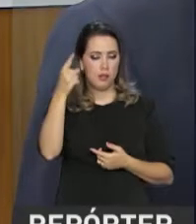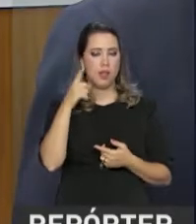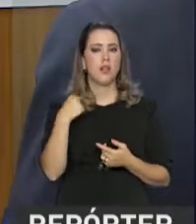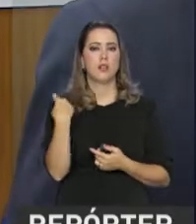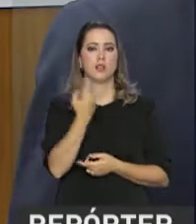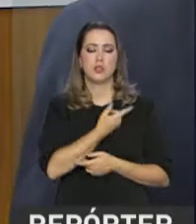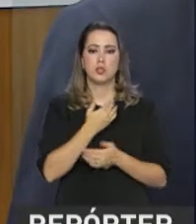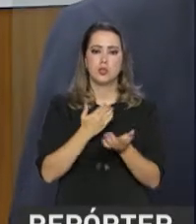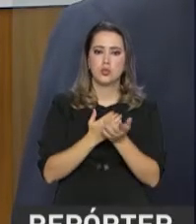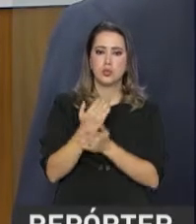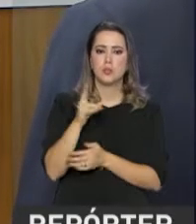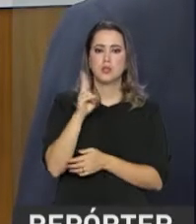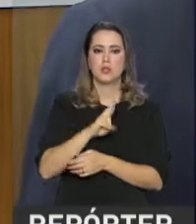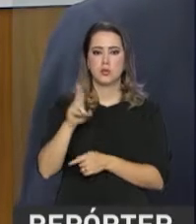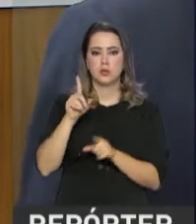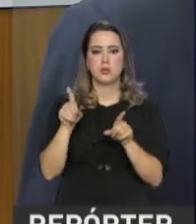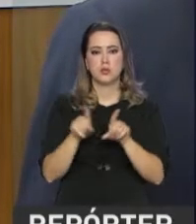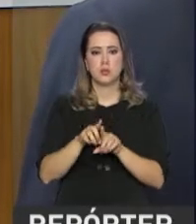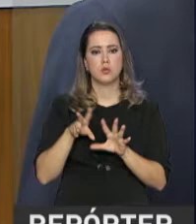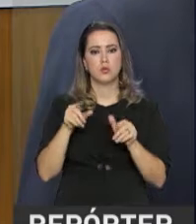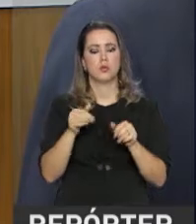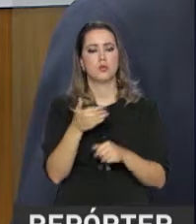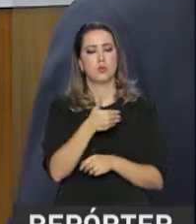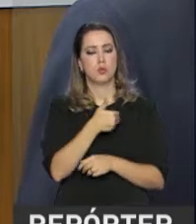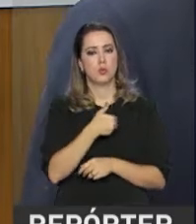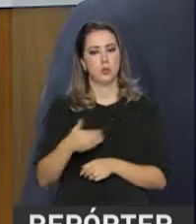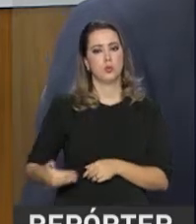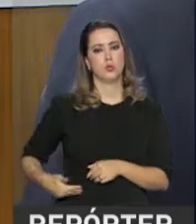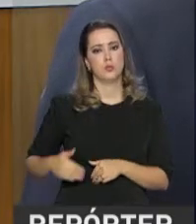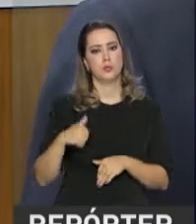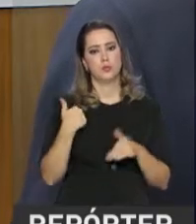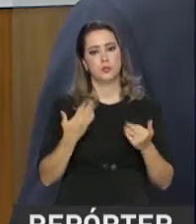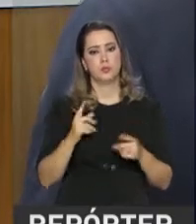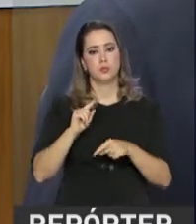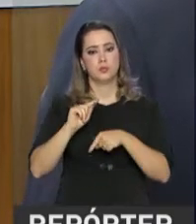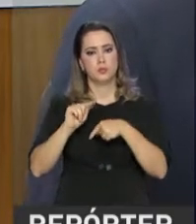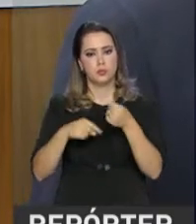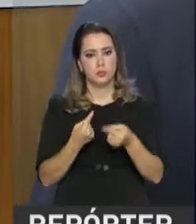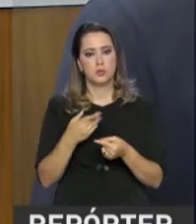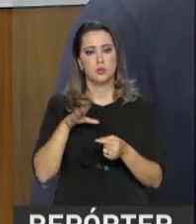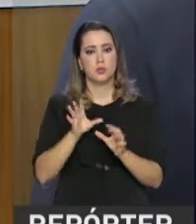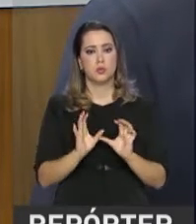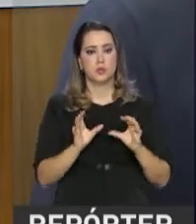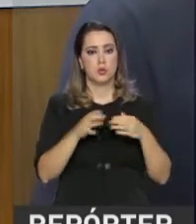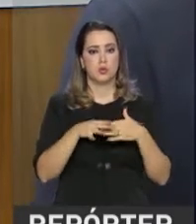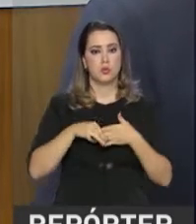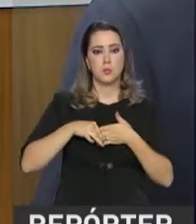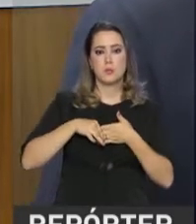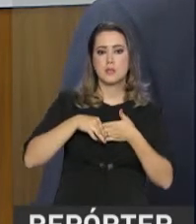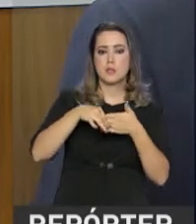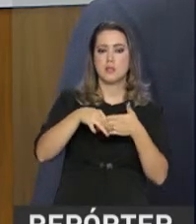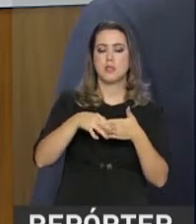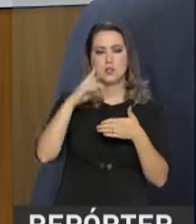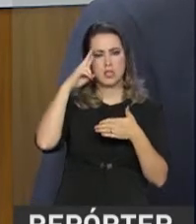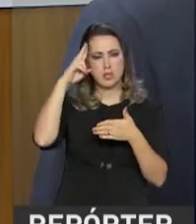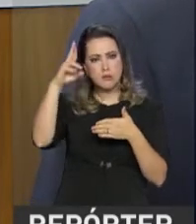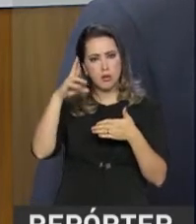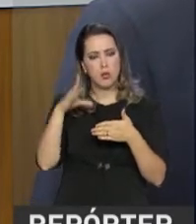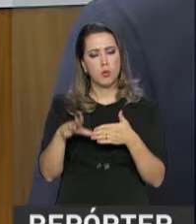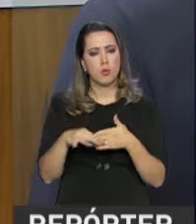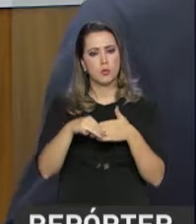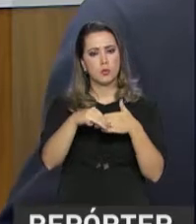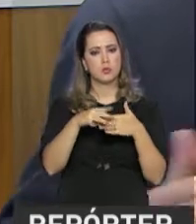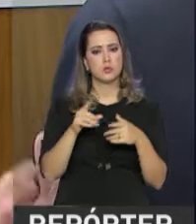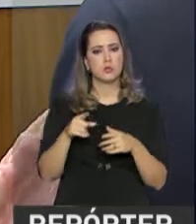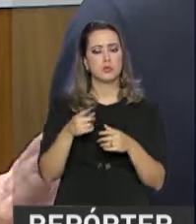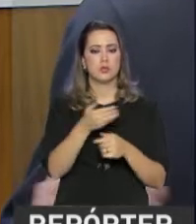a gente começa a aplicar isso em todo o governo e o próximo passo é aplicar para as autoridades pelos dirigentes do